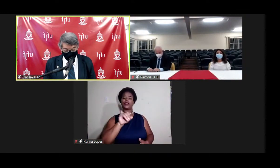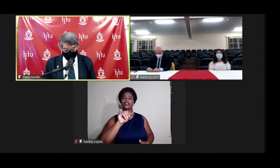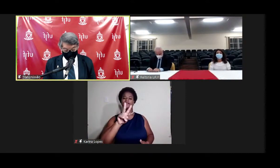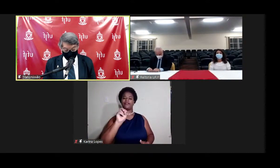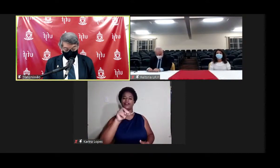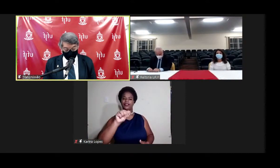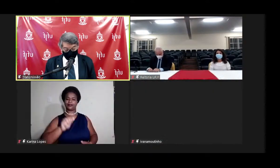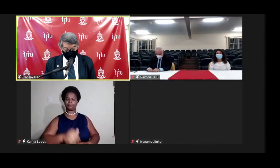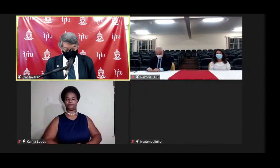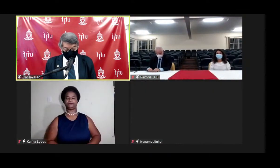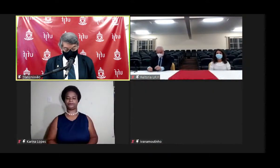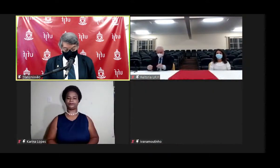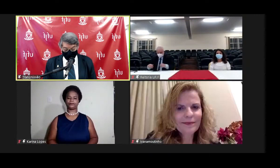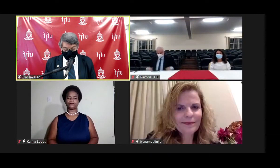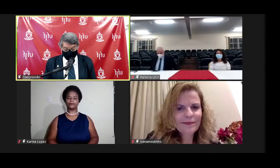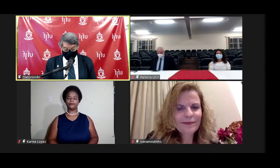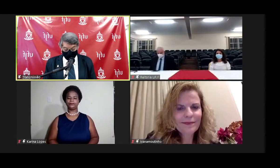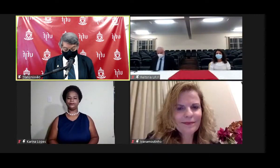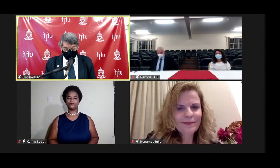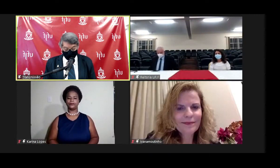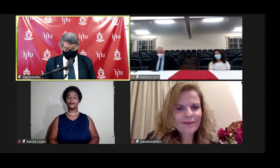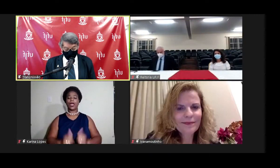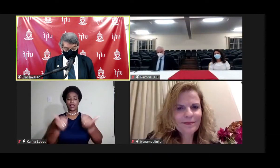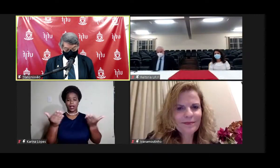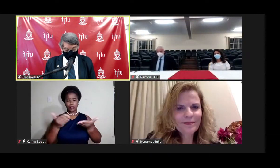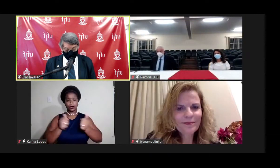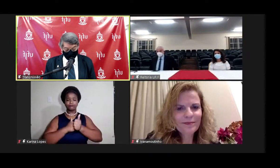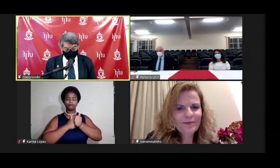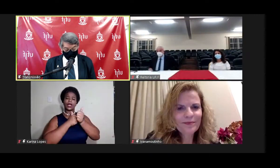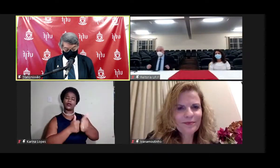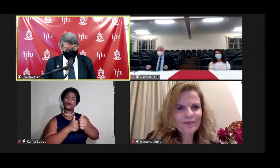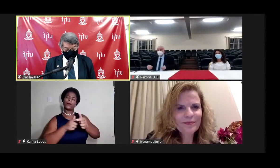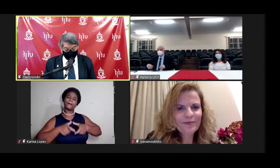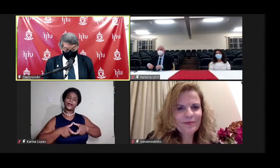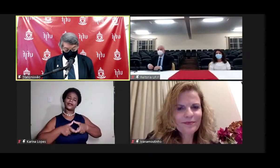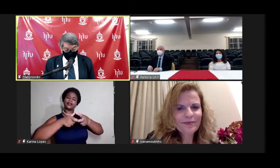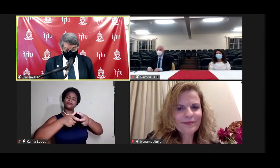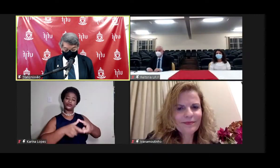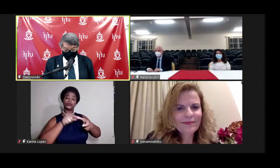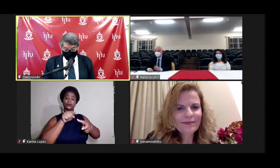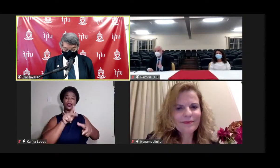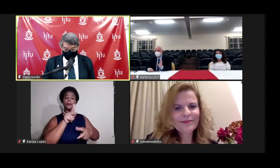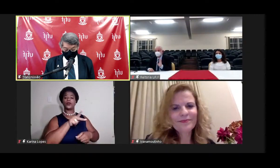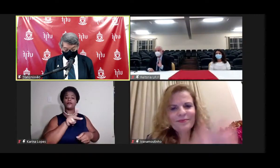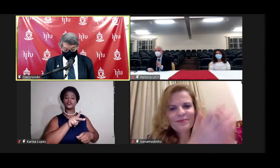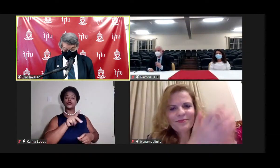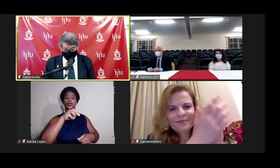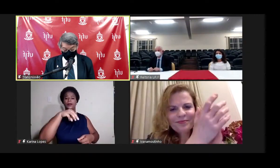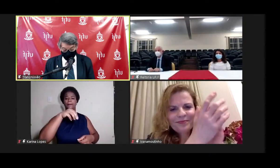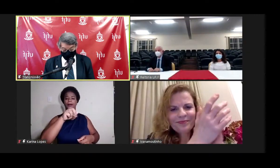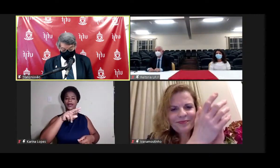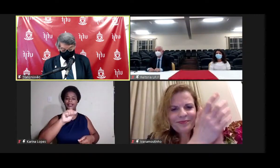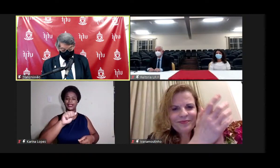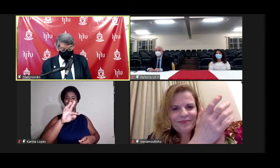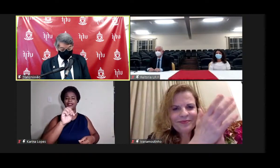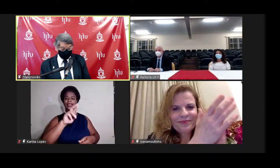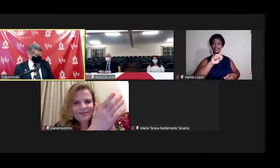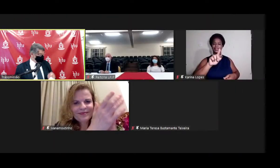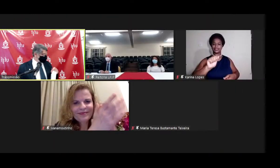Moutinho, para acompanhar a entrega da medalha à homenageada, professora Maria Tereza Bustamante